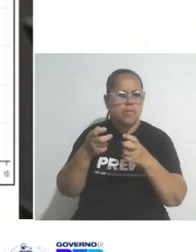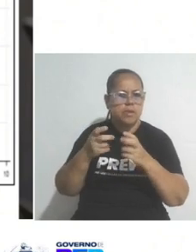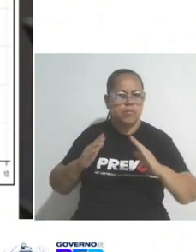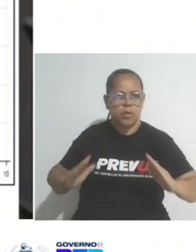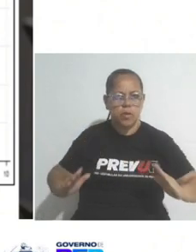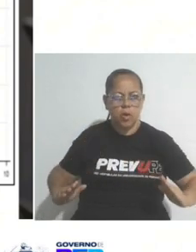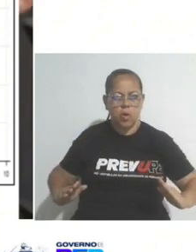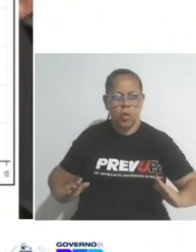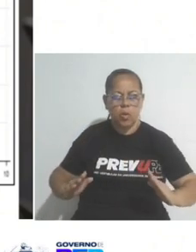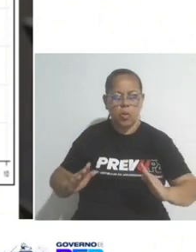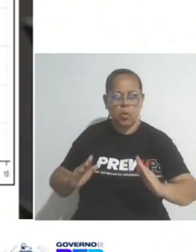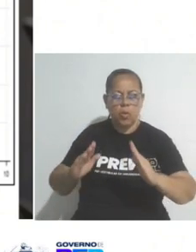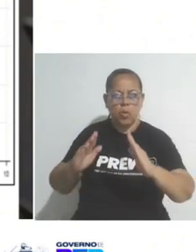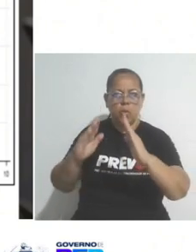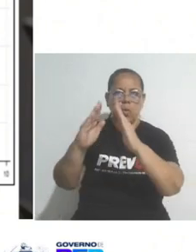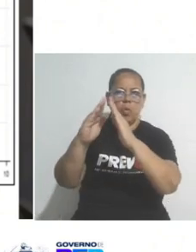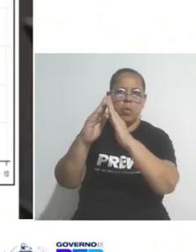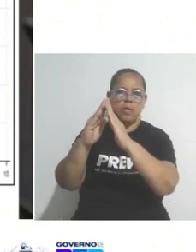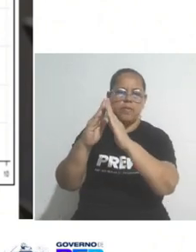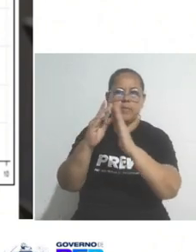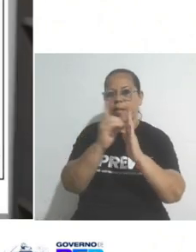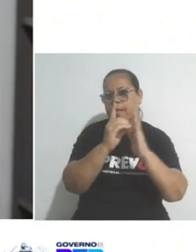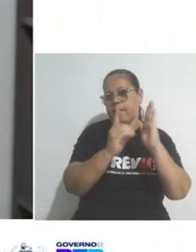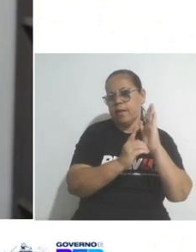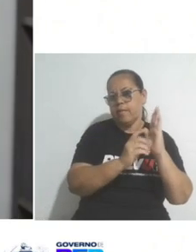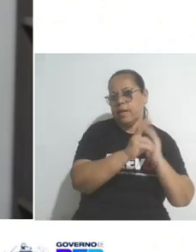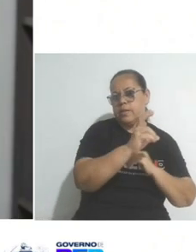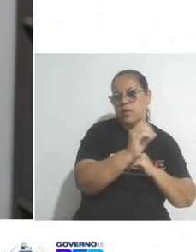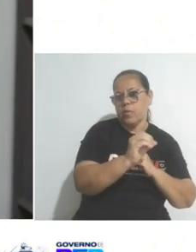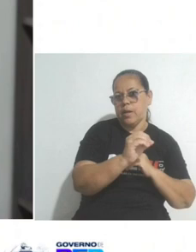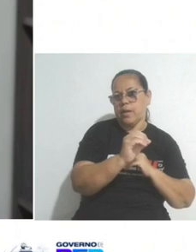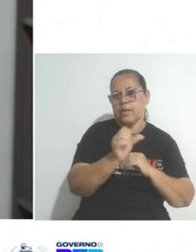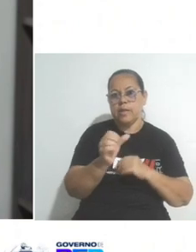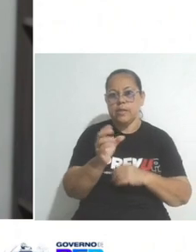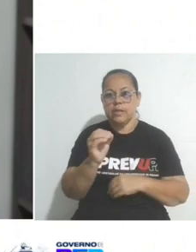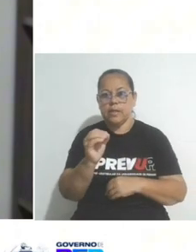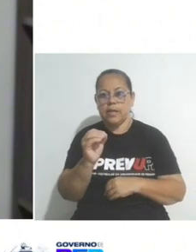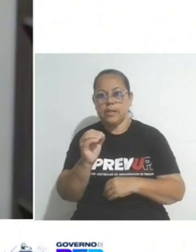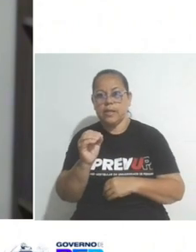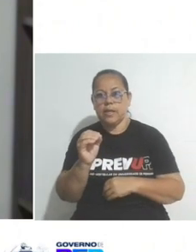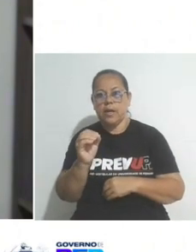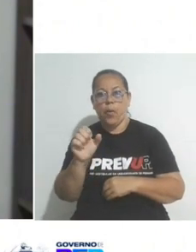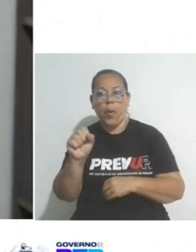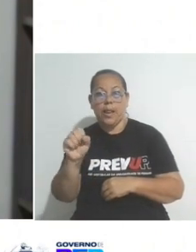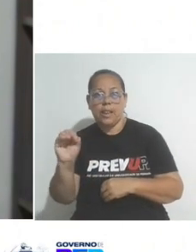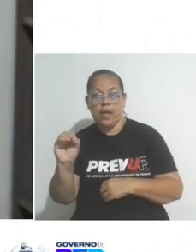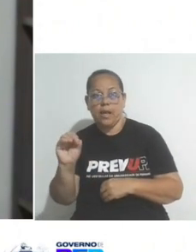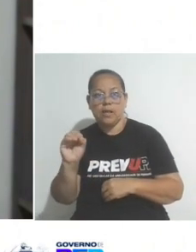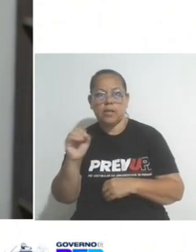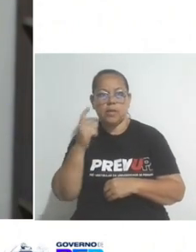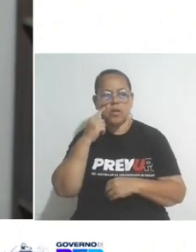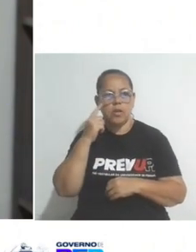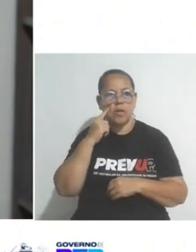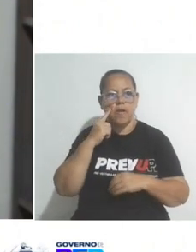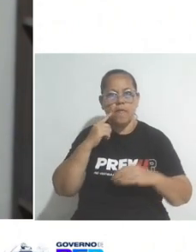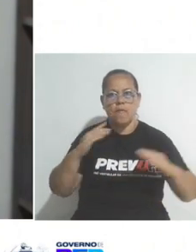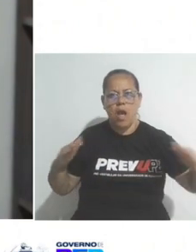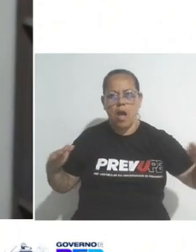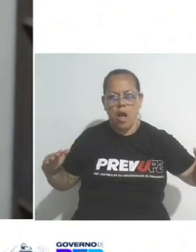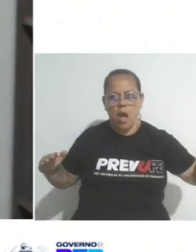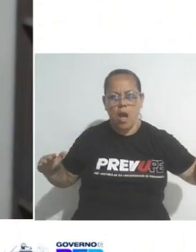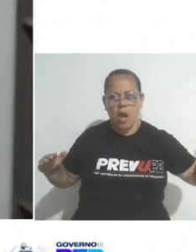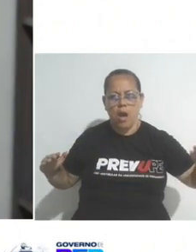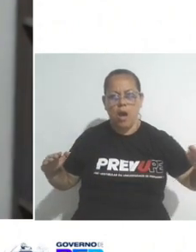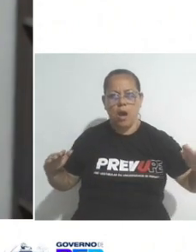demográfica lá da década de 60 50 70 80 no Brasil a gente vê uma base alargada e o que é uma